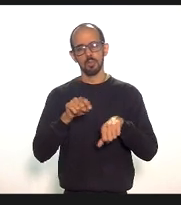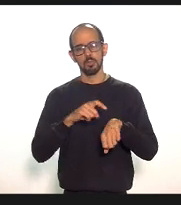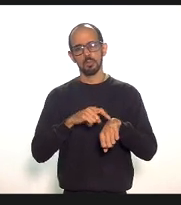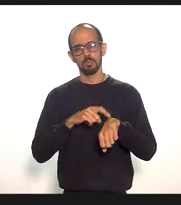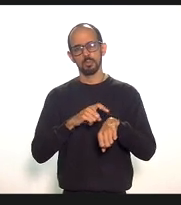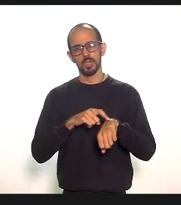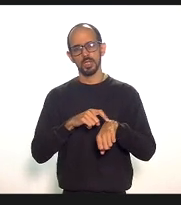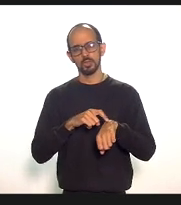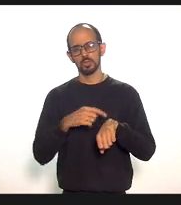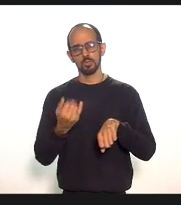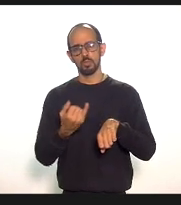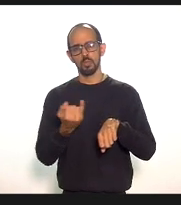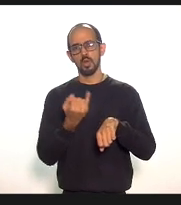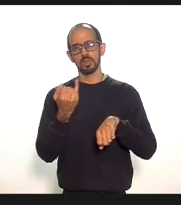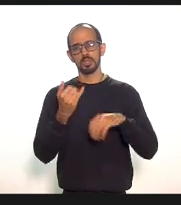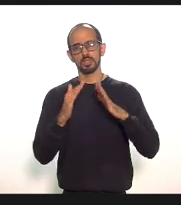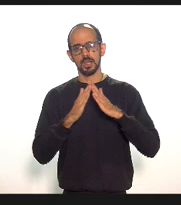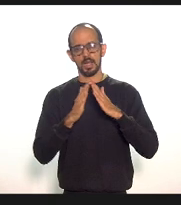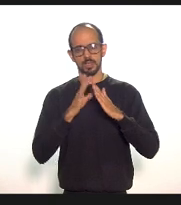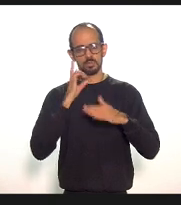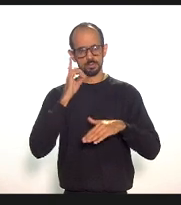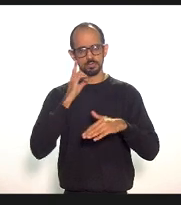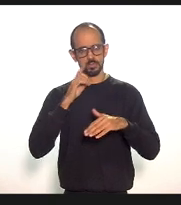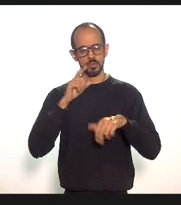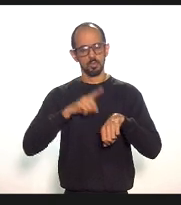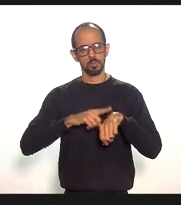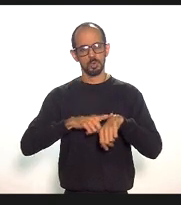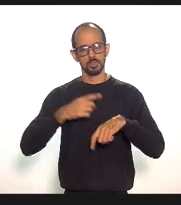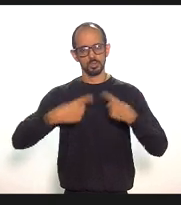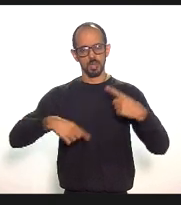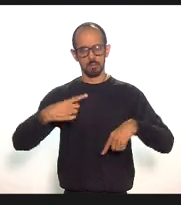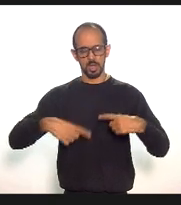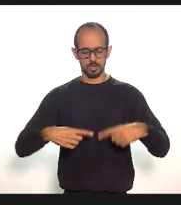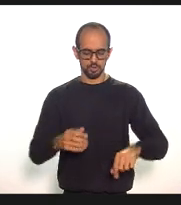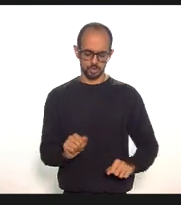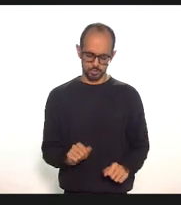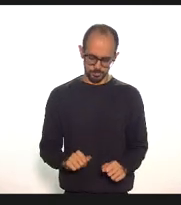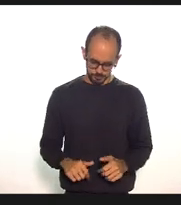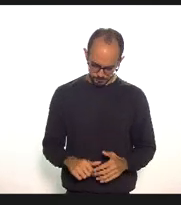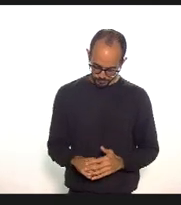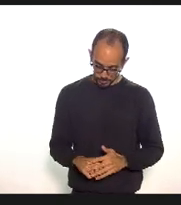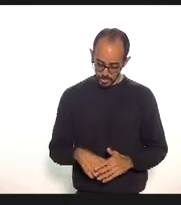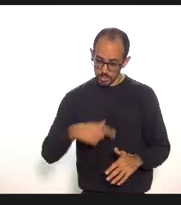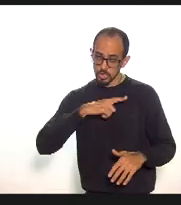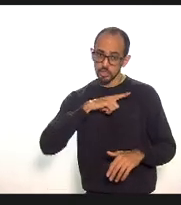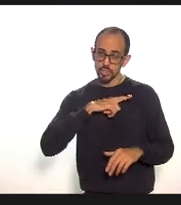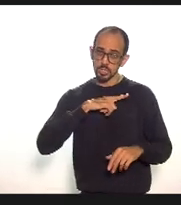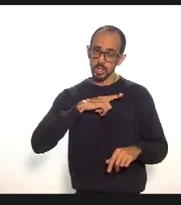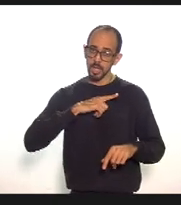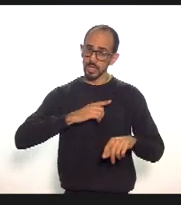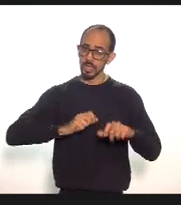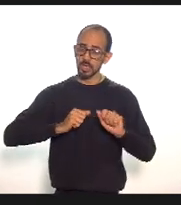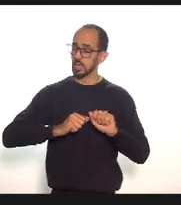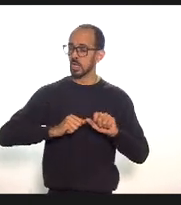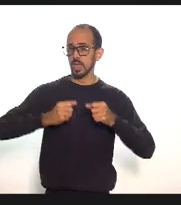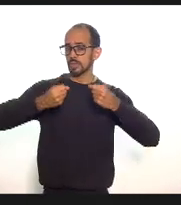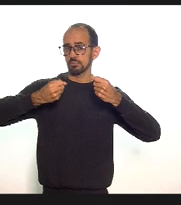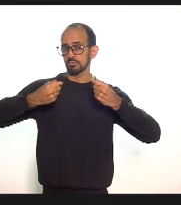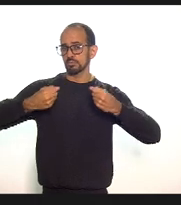na nossa Assembleia Legislativa, que é um momento de debate, onde os deputados expõem